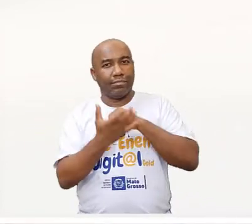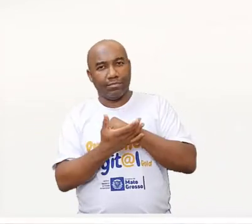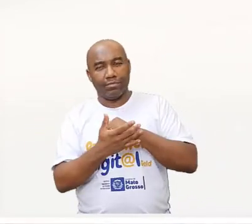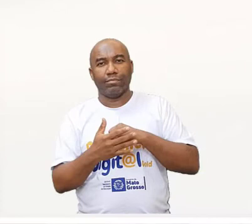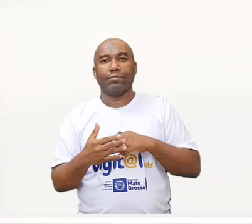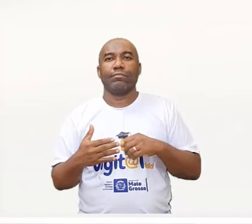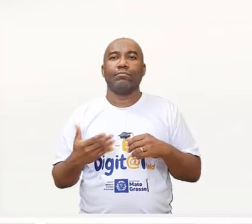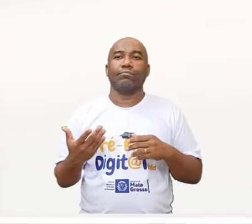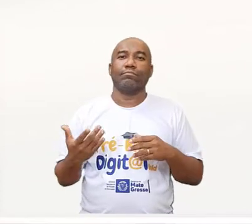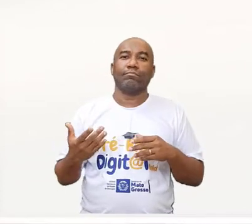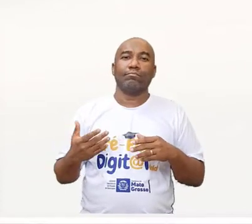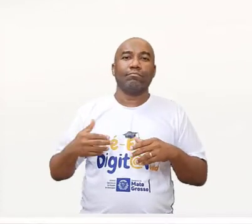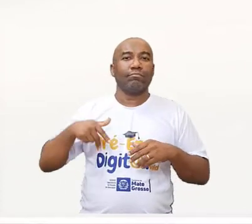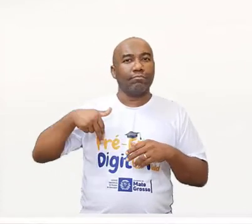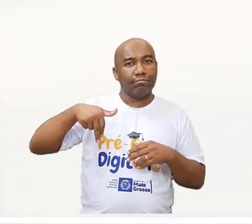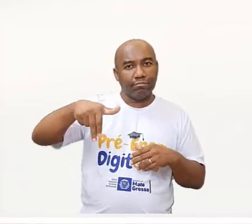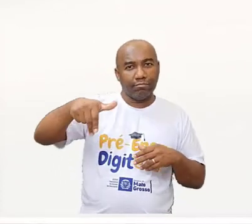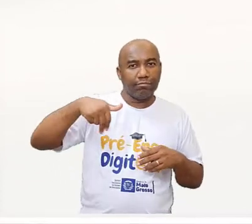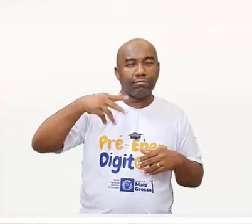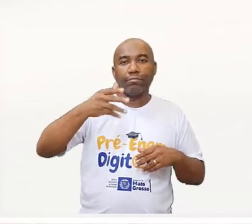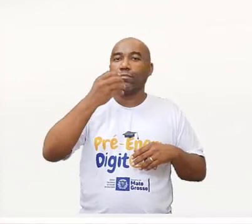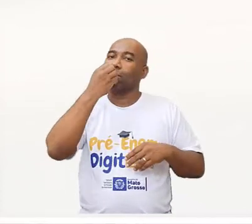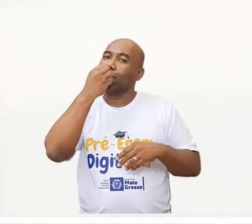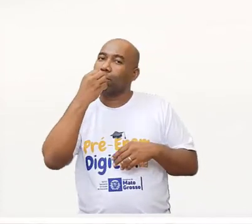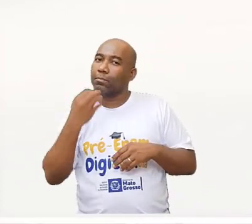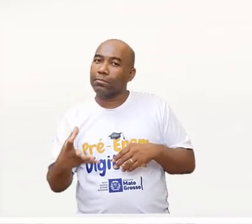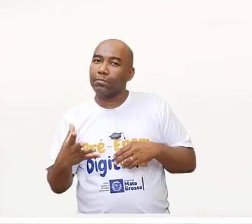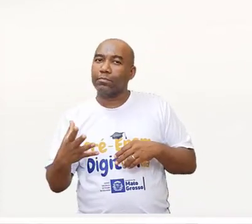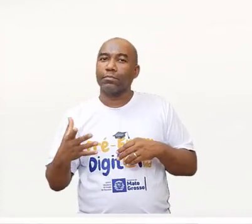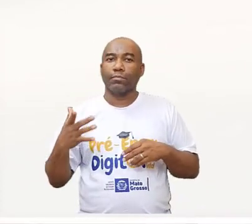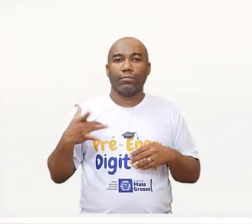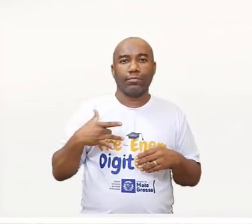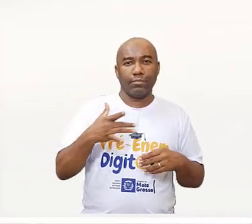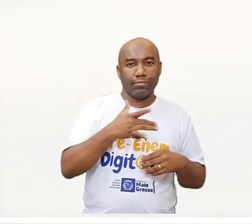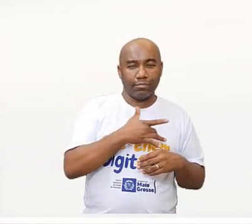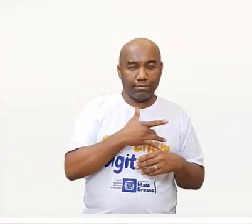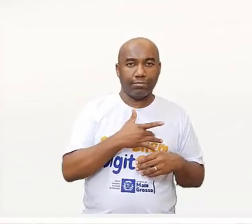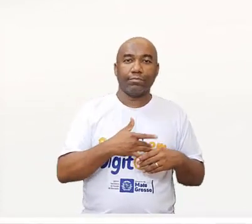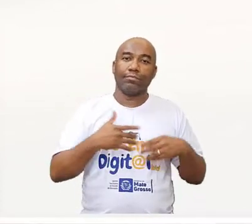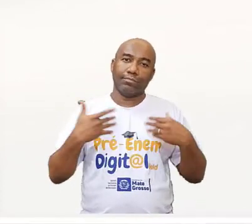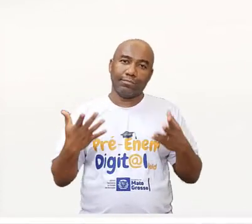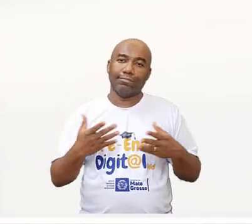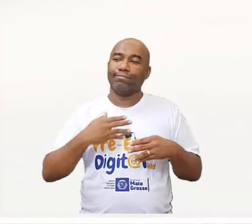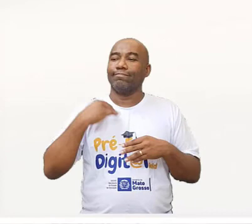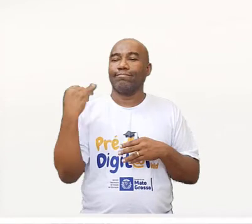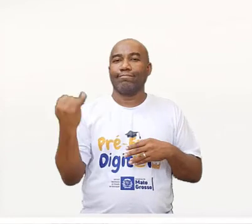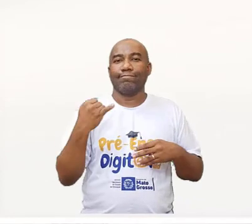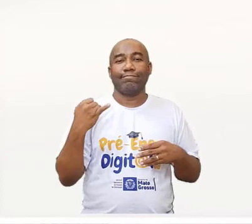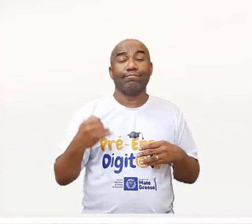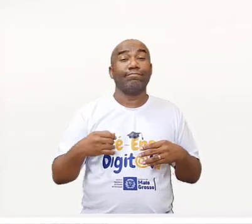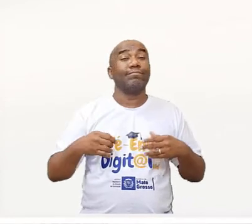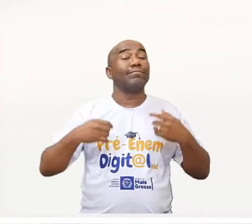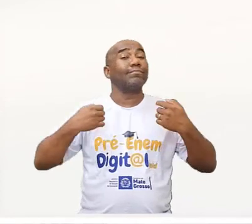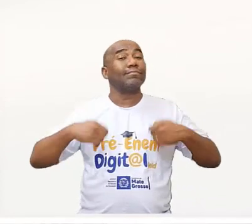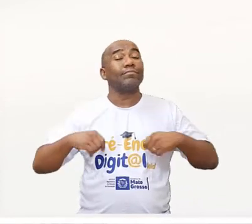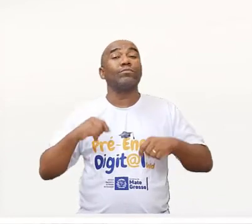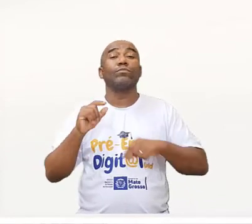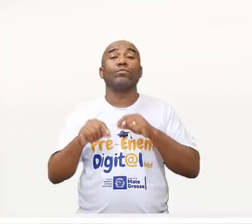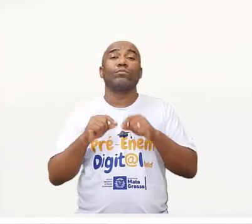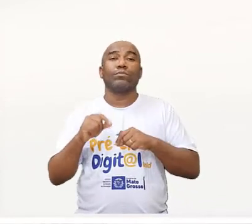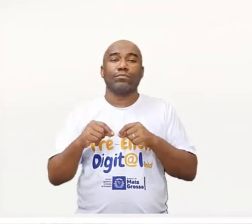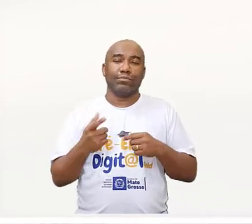a saúde. Então, é obrigatório colocar